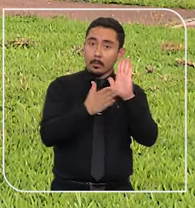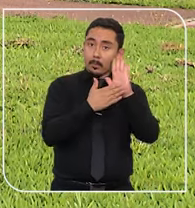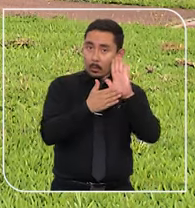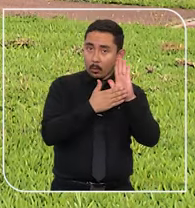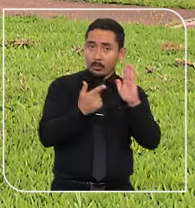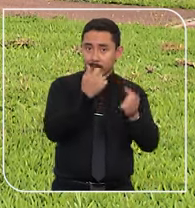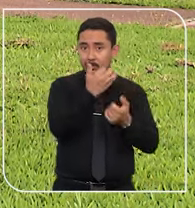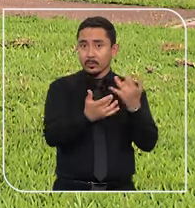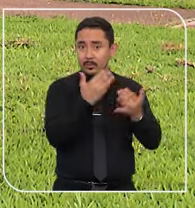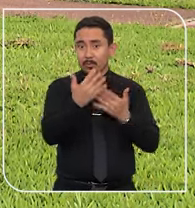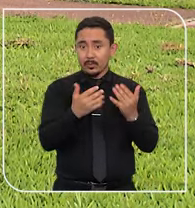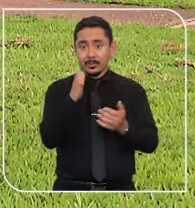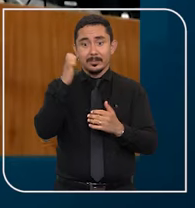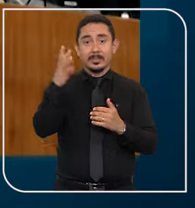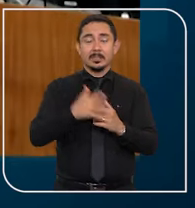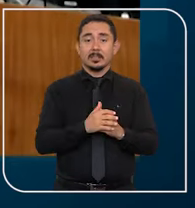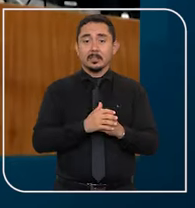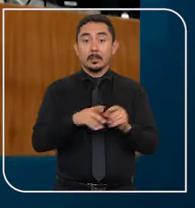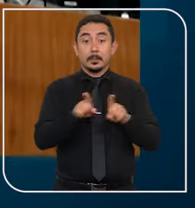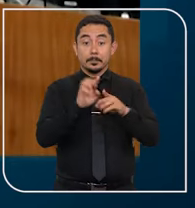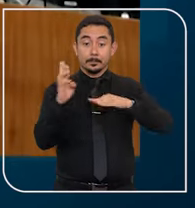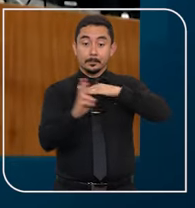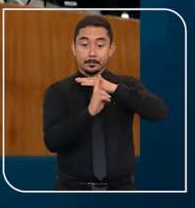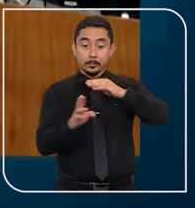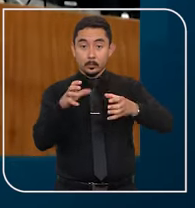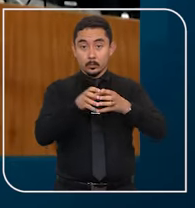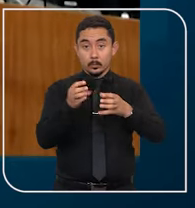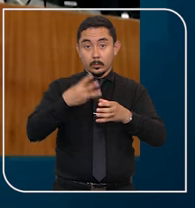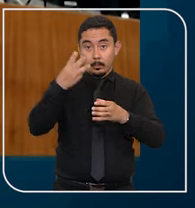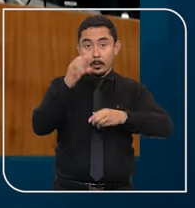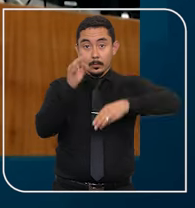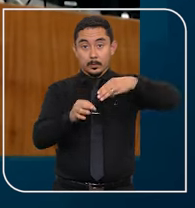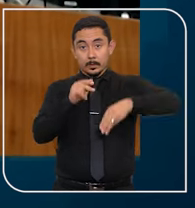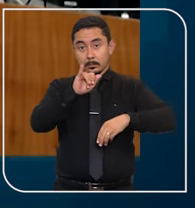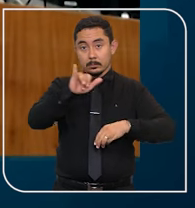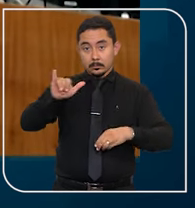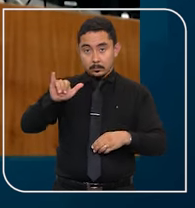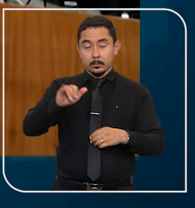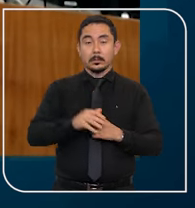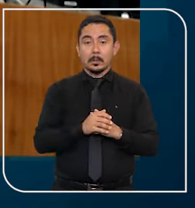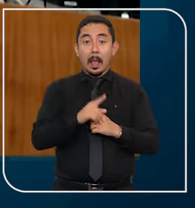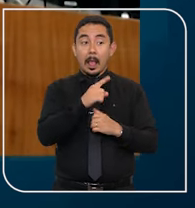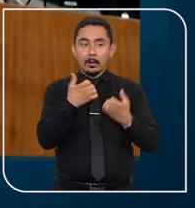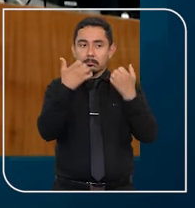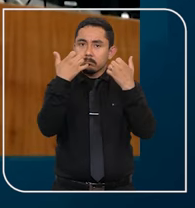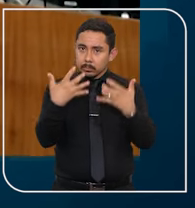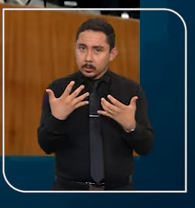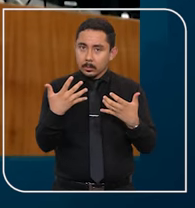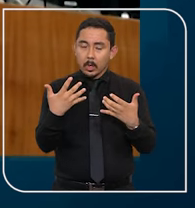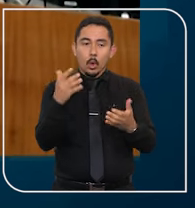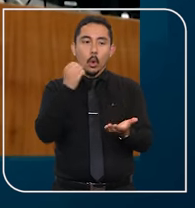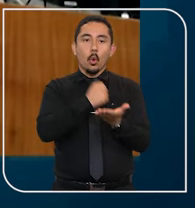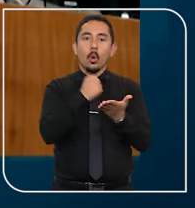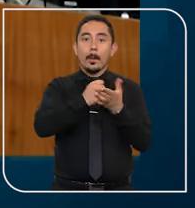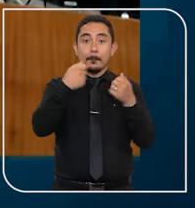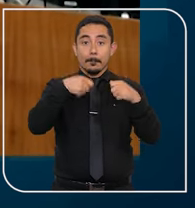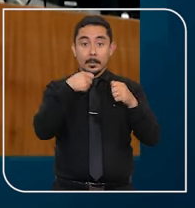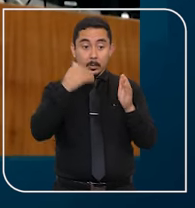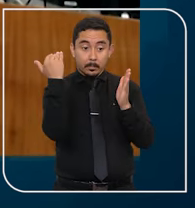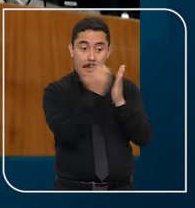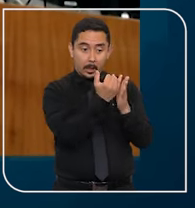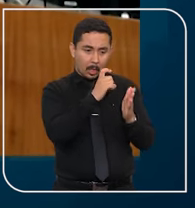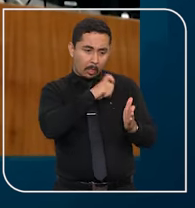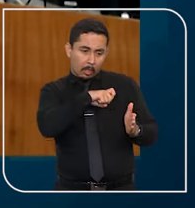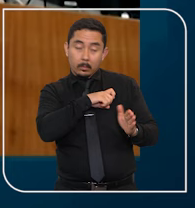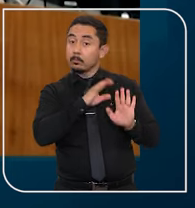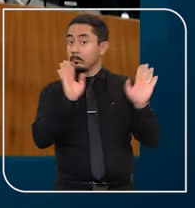comprovar a causa externa do incêndio a relatora do caso na terceira turma foi a ministra Nancy Andri ela ressaltou que o contrato deve seguir o